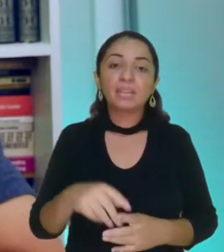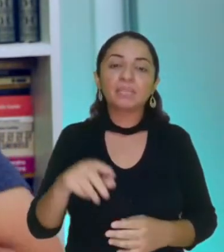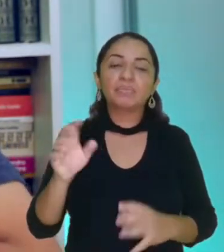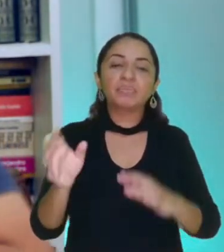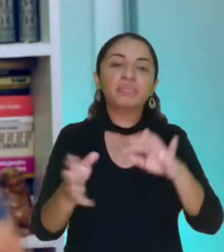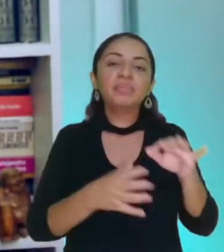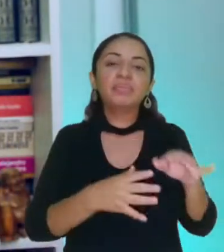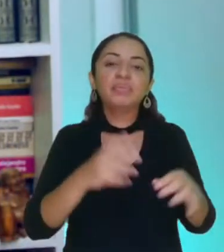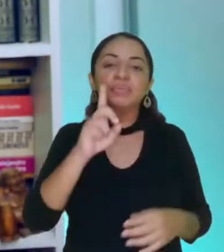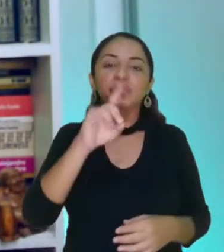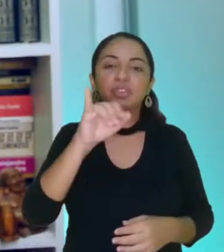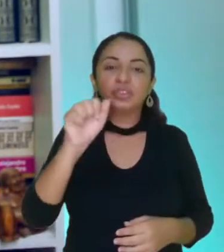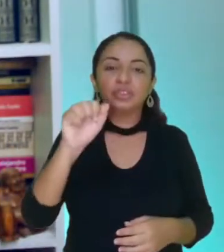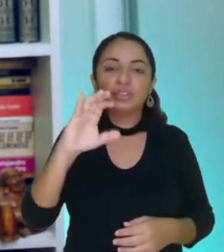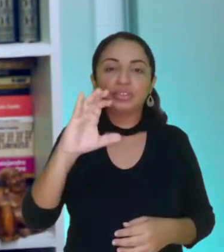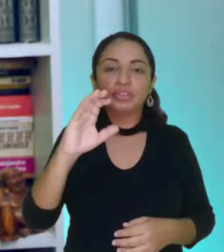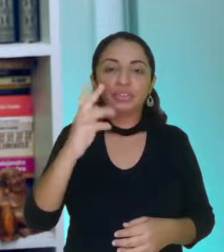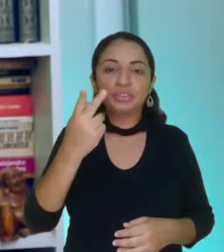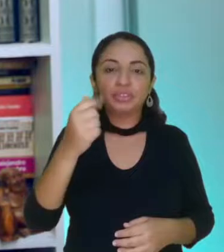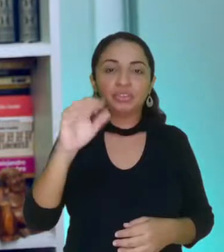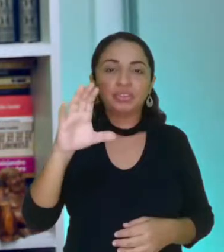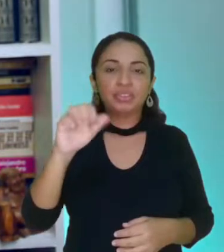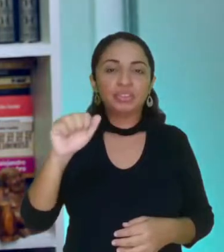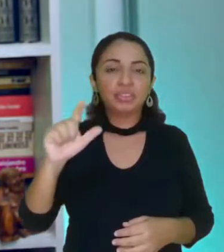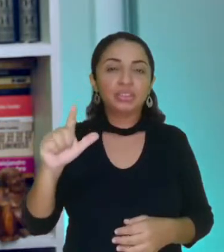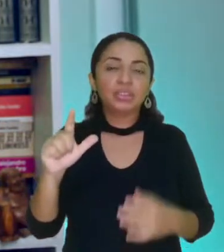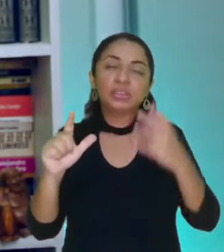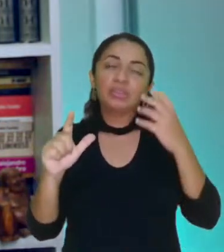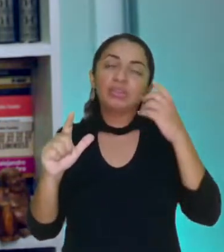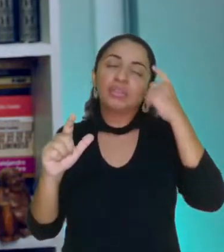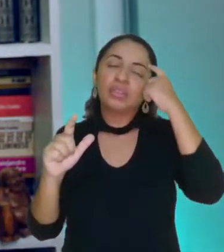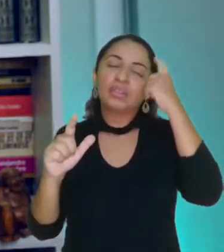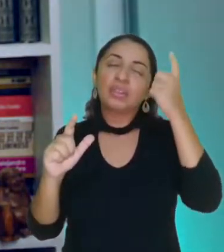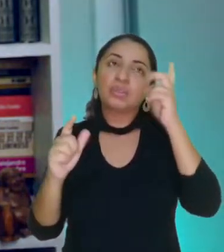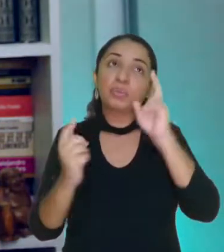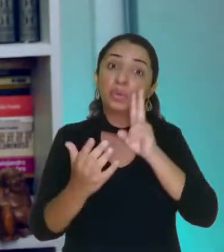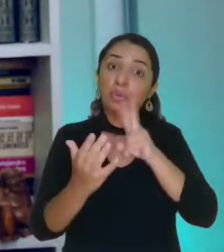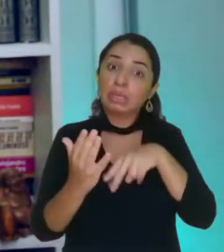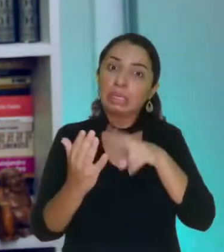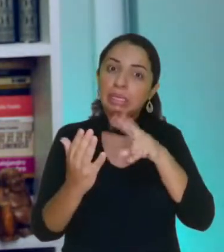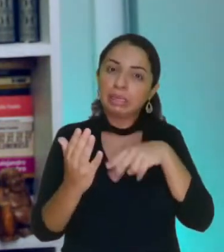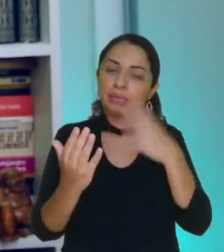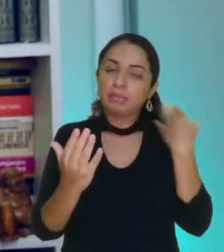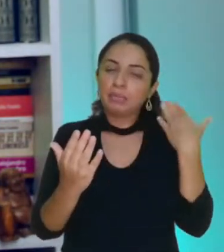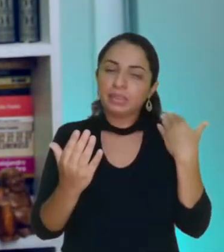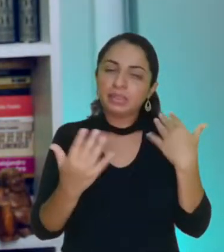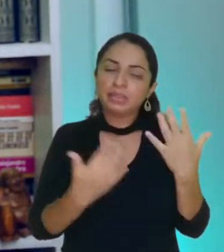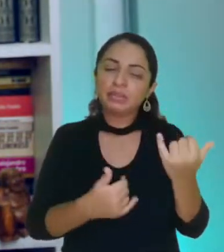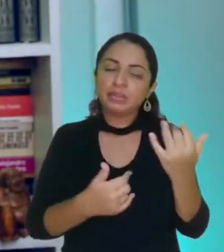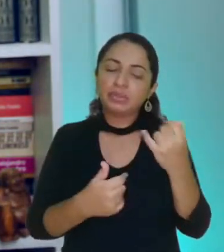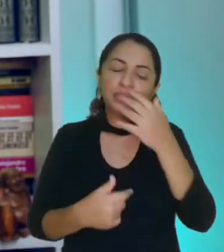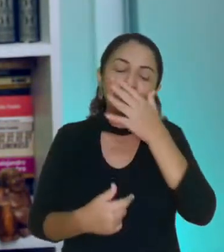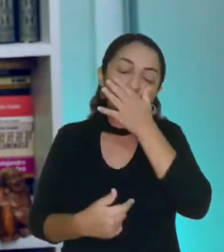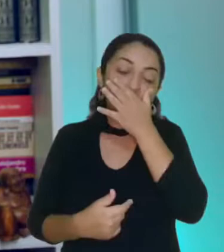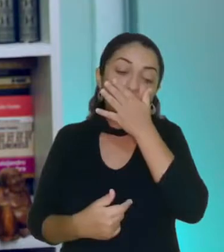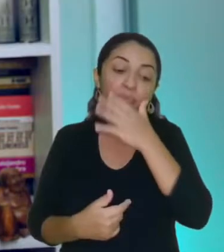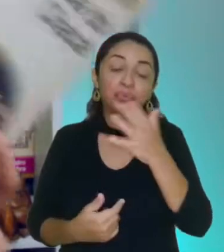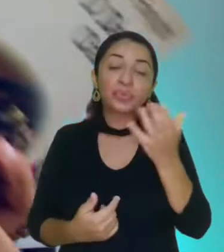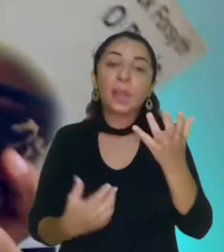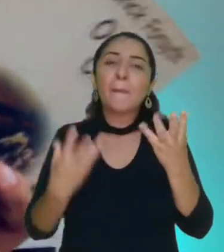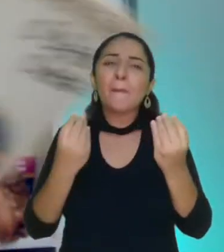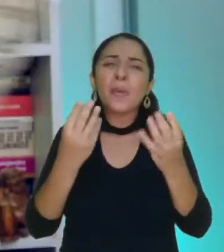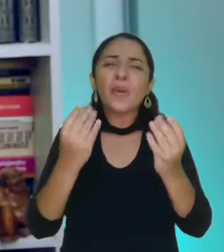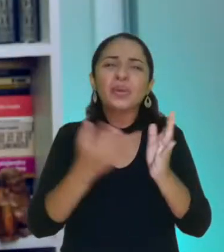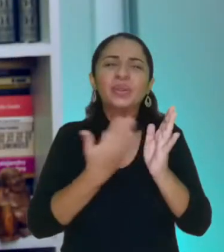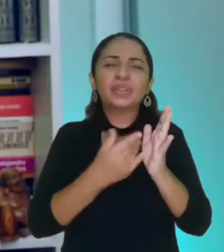O Dia do Chacal, do Frederick Forsyth. Eu cheguei a ler esse livro, mas não concluí, quando eu era mais novo. Que também foi adaptado para o cinema. Muitos